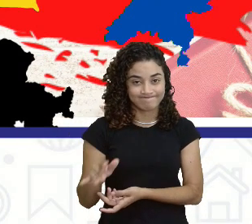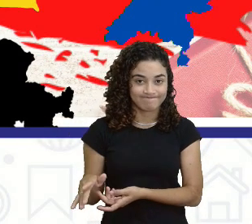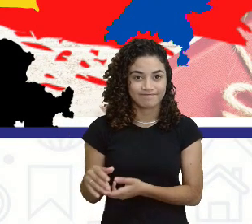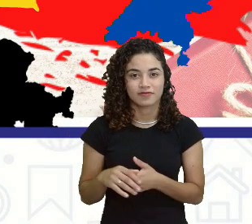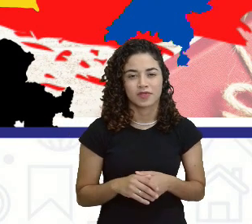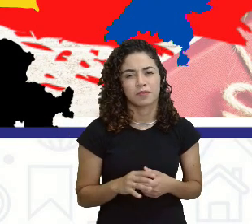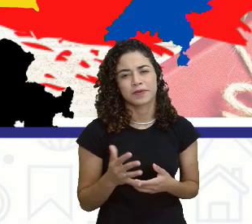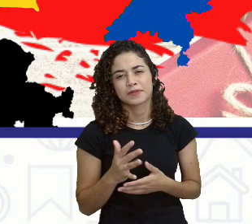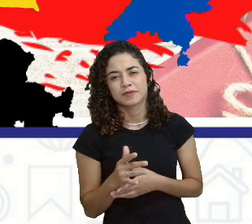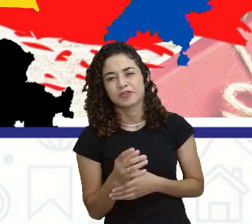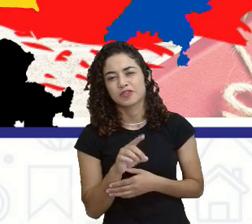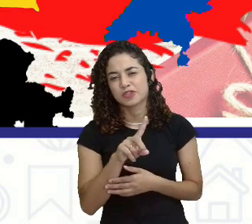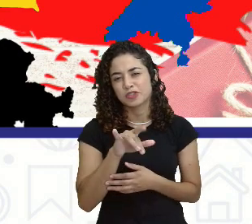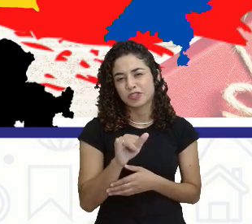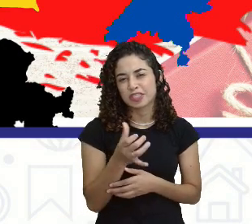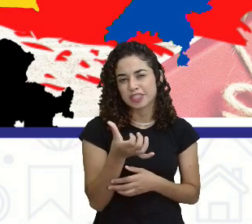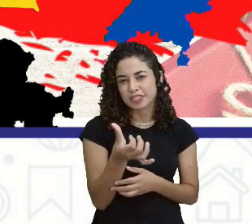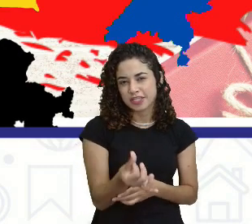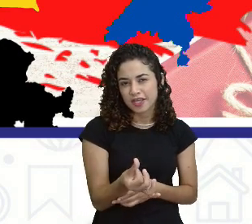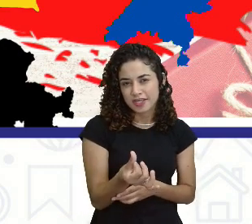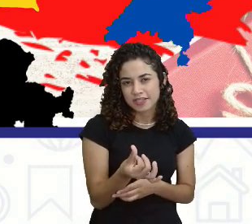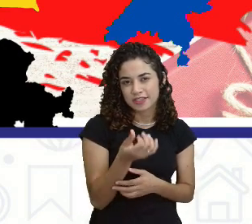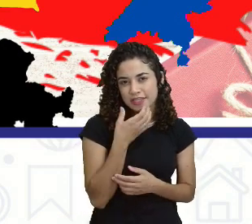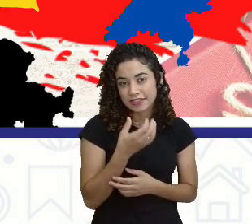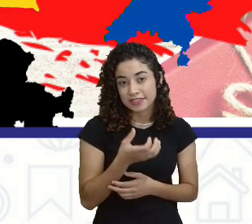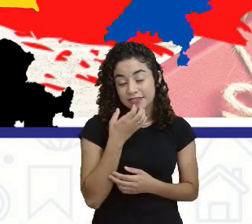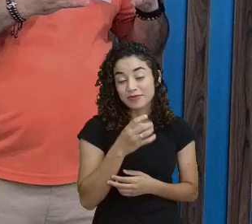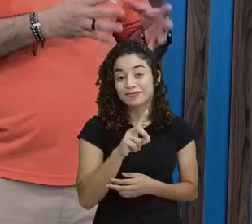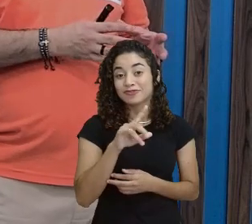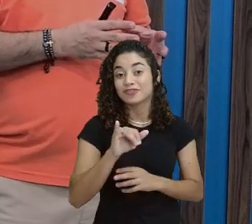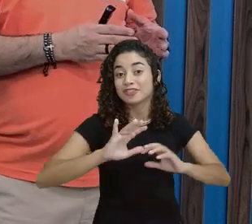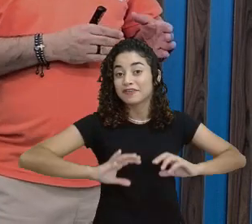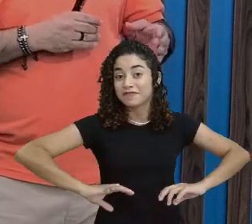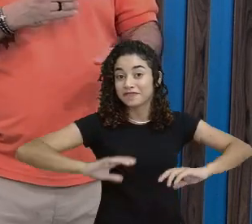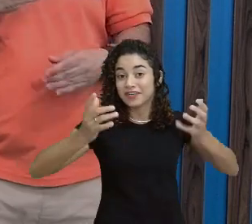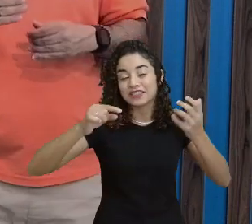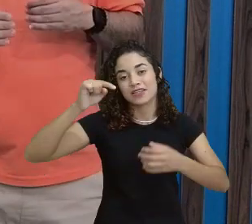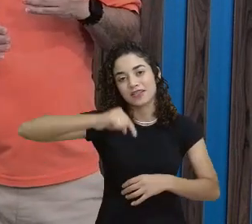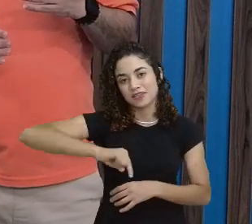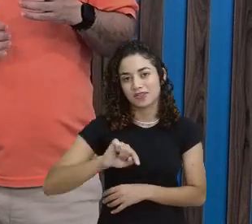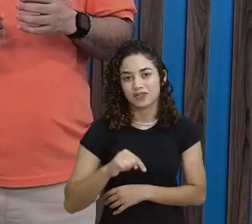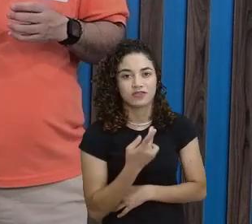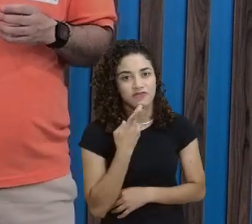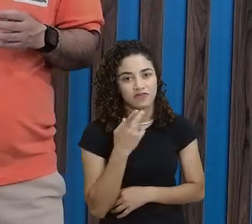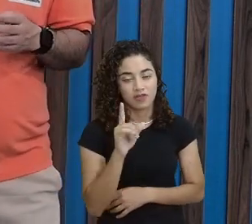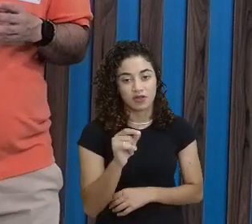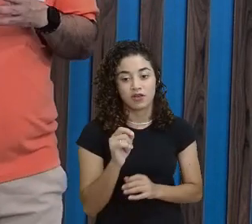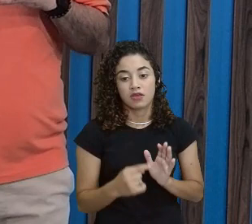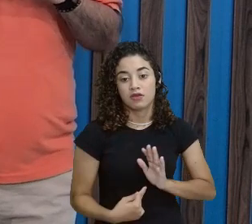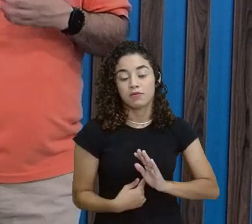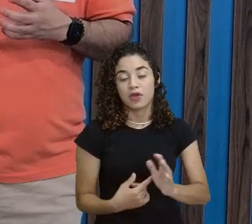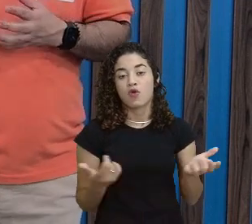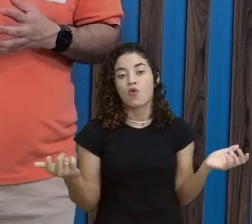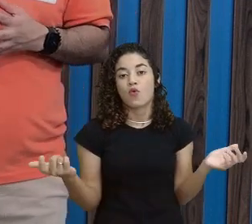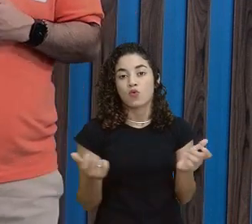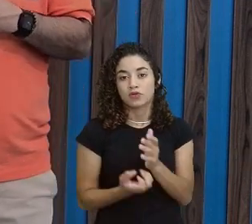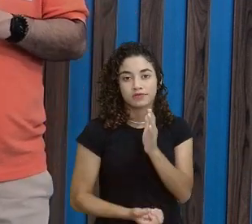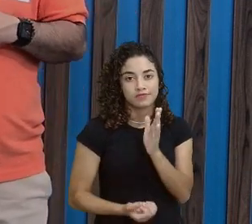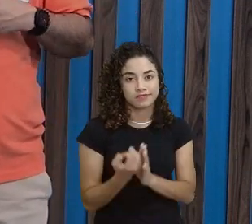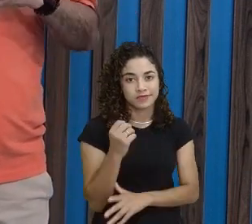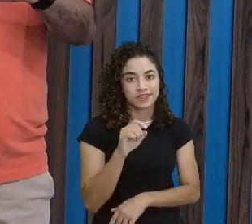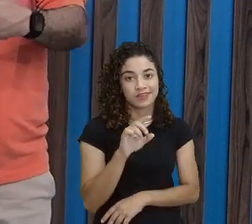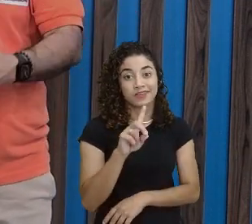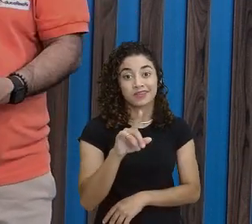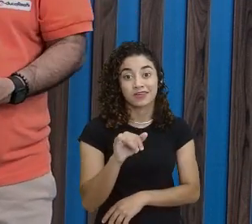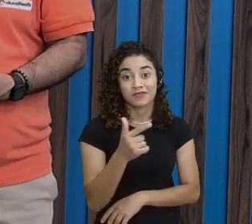dia 6 de dezembro, que é o dia da sua festa. Aqui no Ocidente a gente fala que ele aparece aí no dia 25, né, de